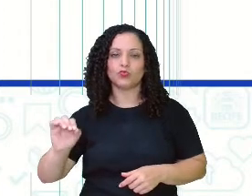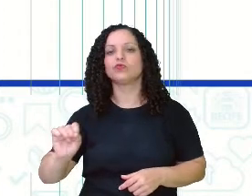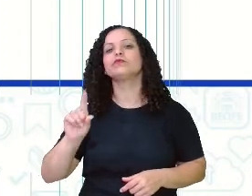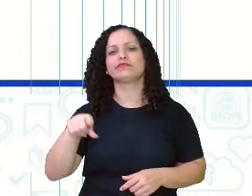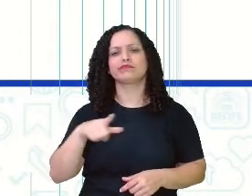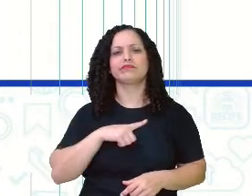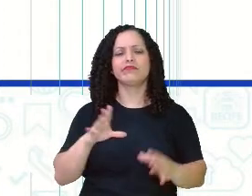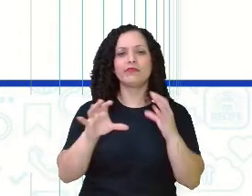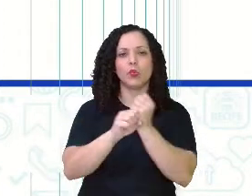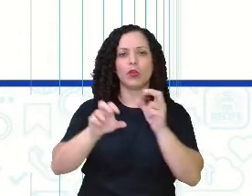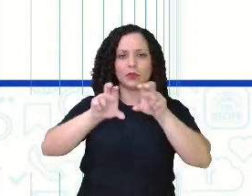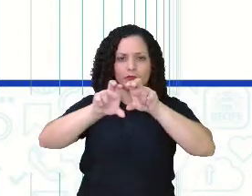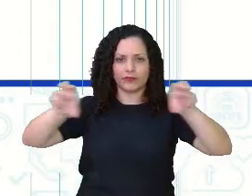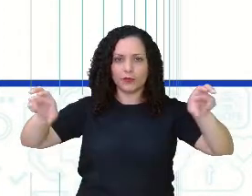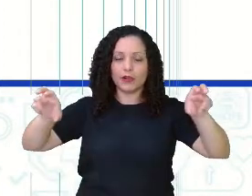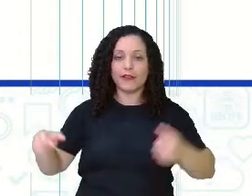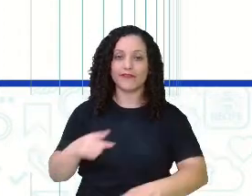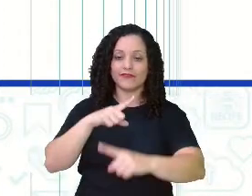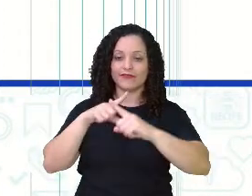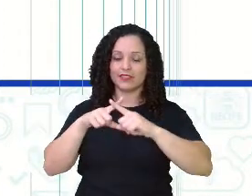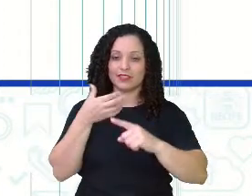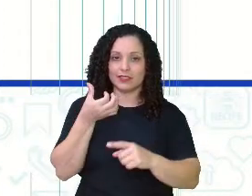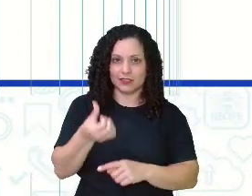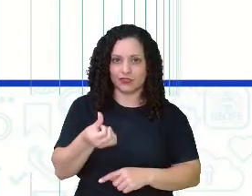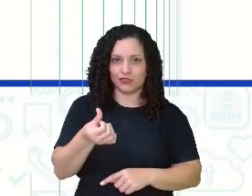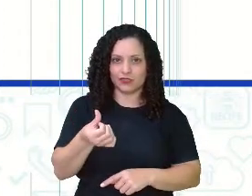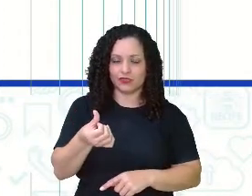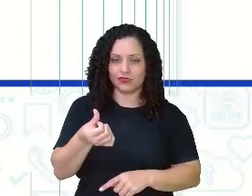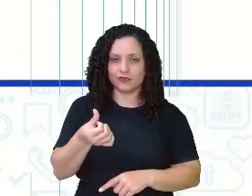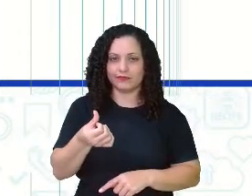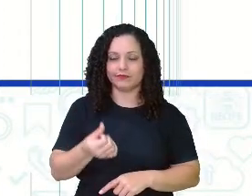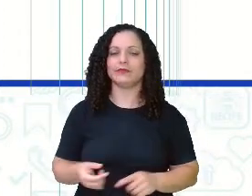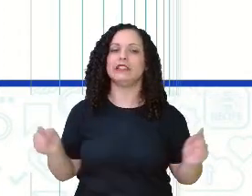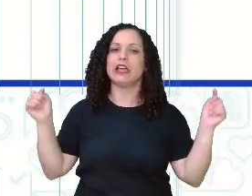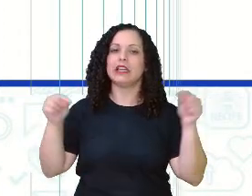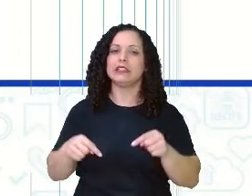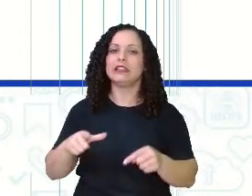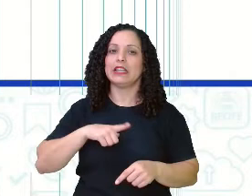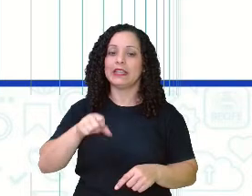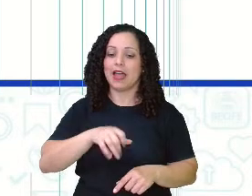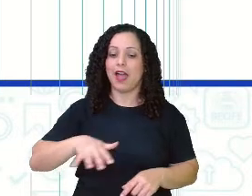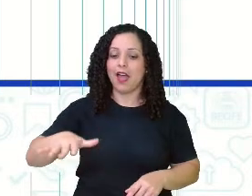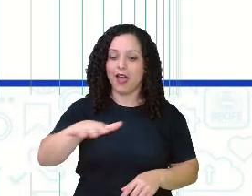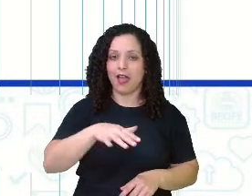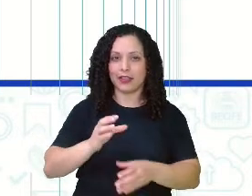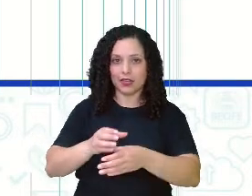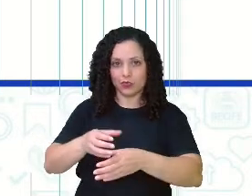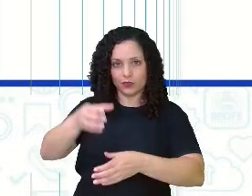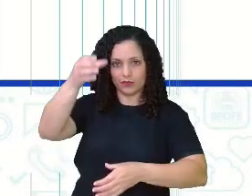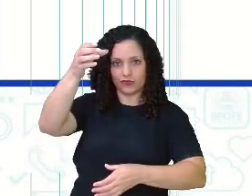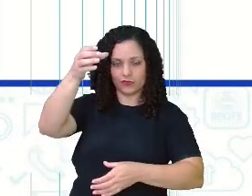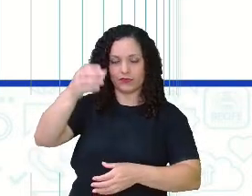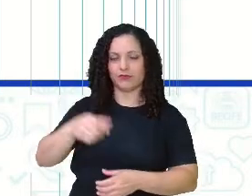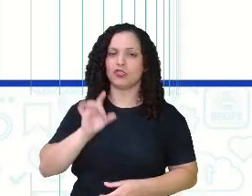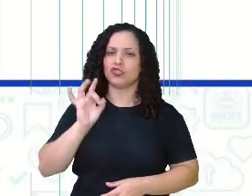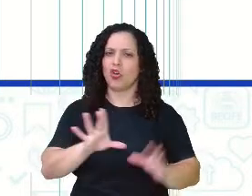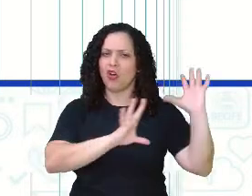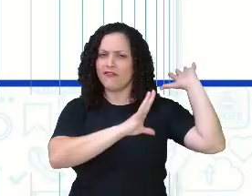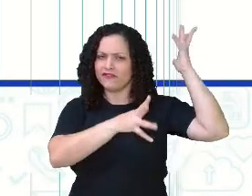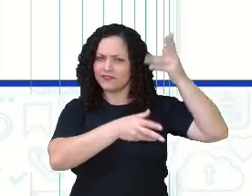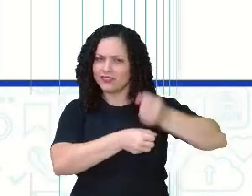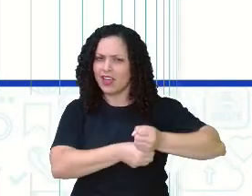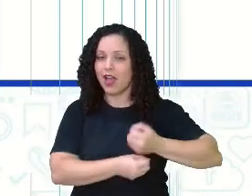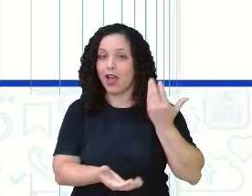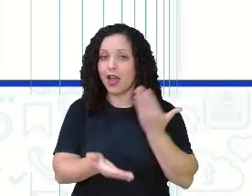4, multiplica por 6, olha só, e aí você já tem a área do prisma. Isso aí só revisar, você tem a